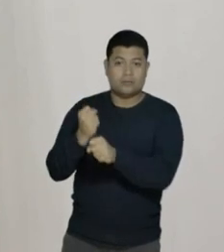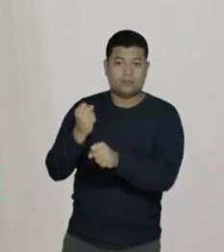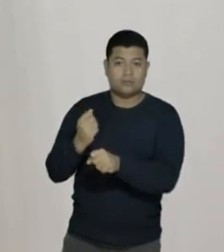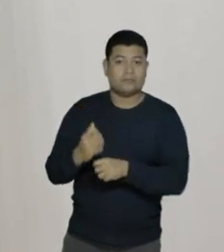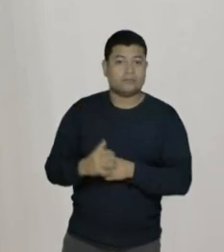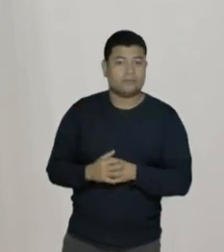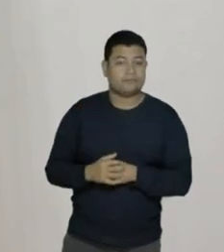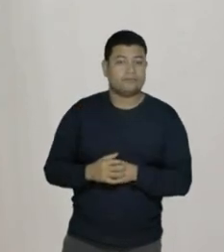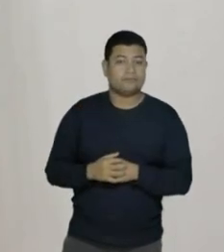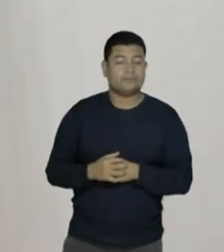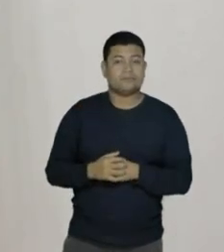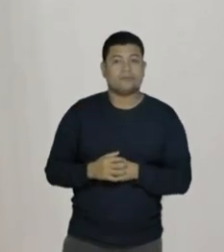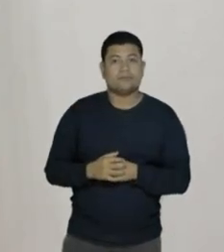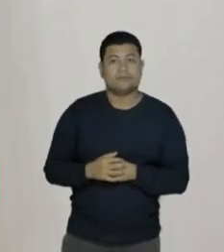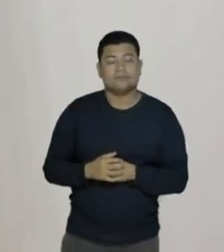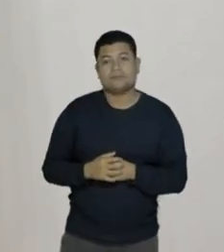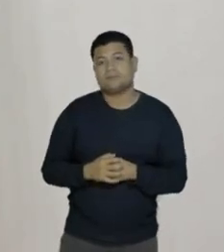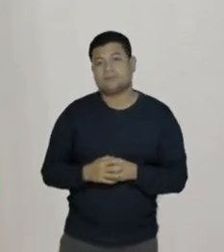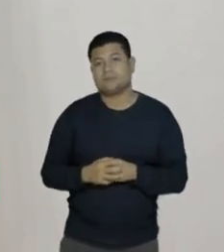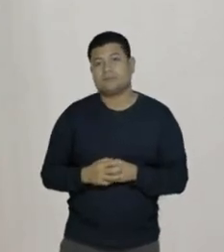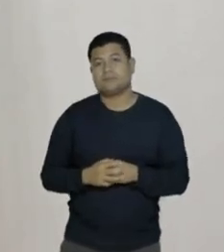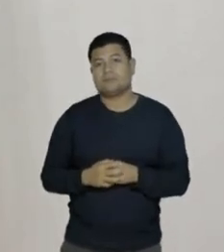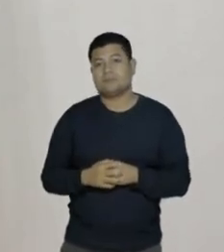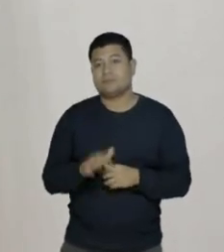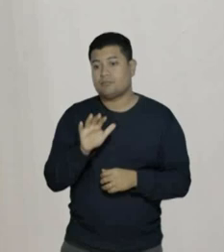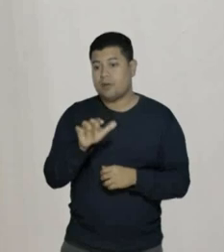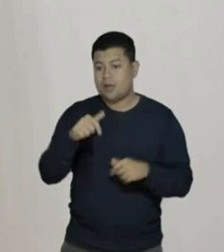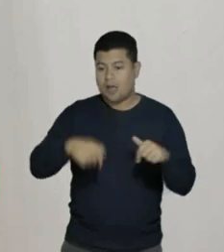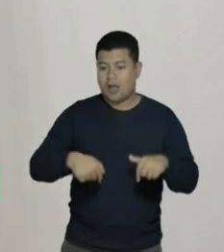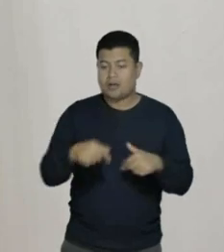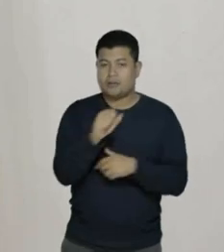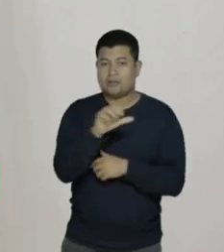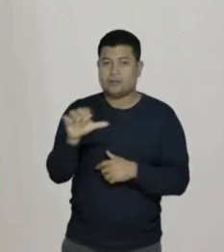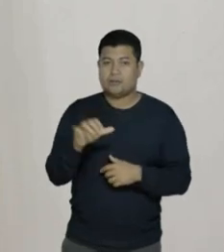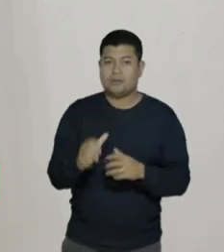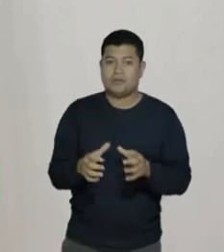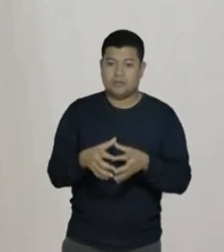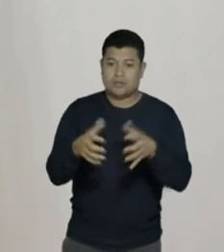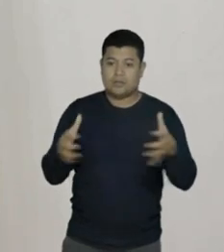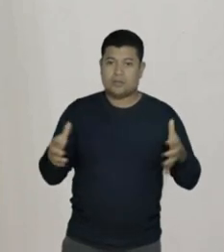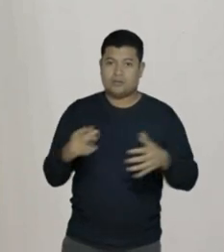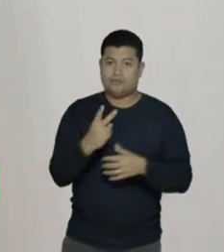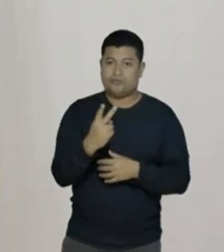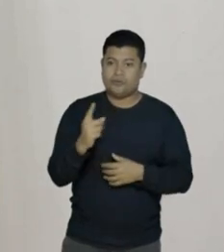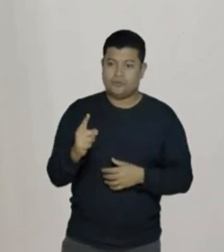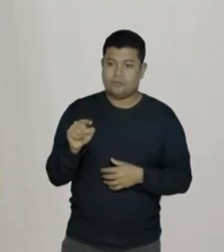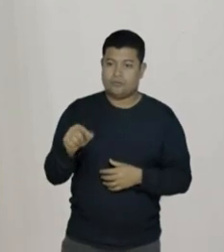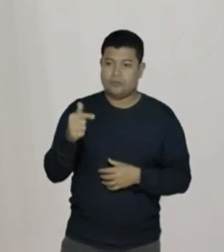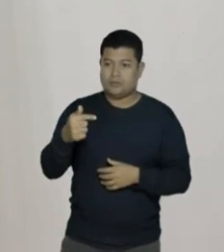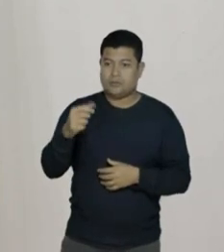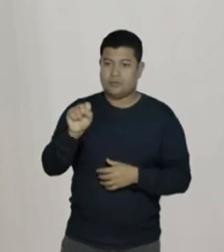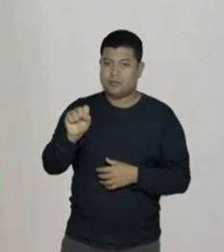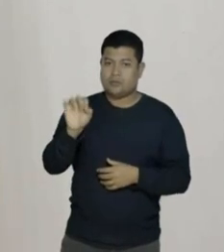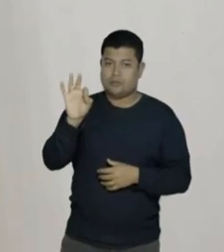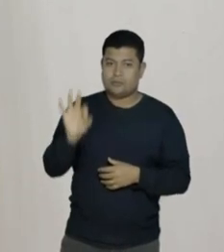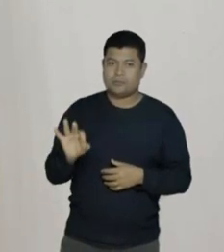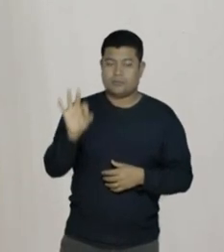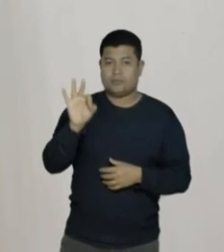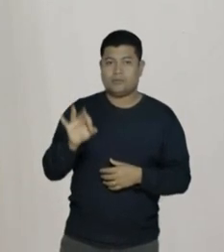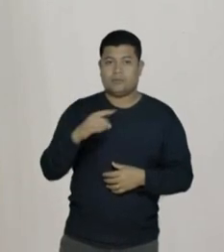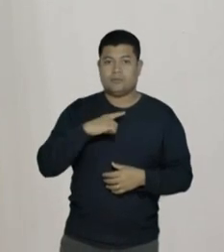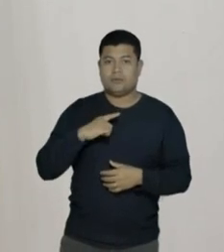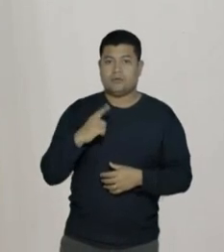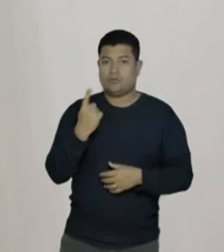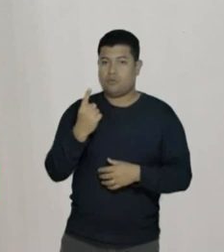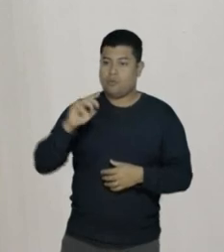porém Santa Catarina cresceu 2178 por cento nós temos um